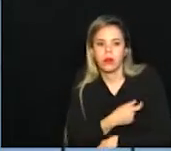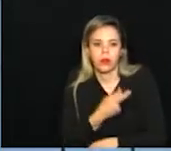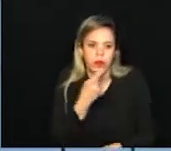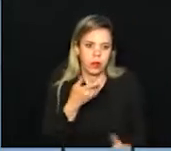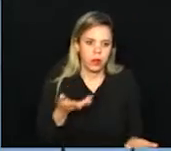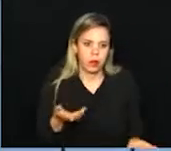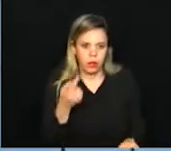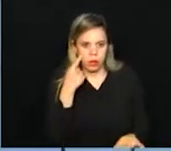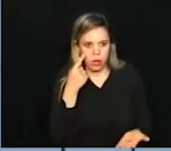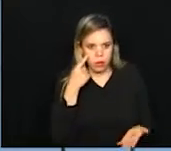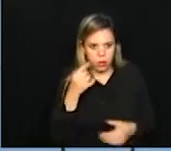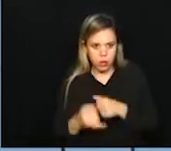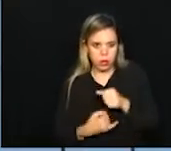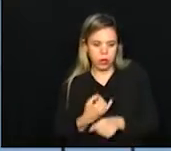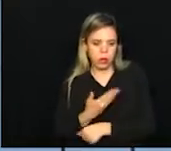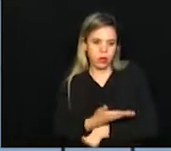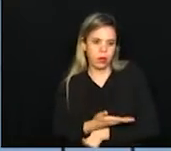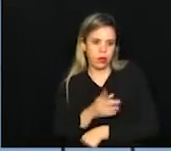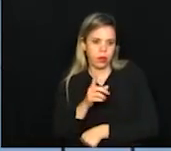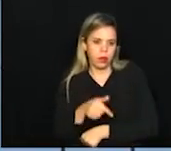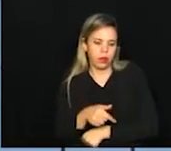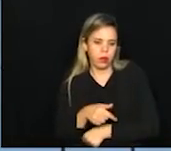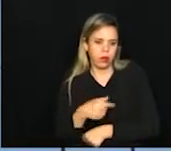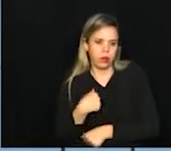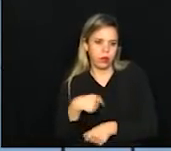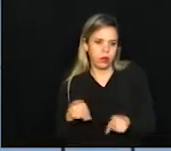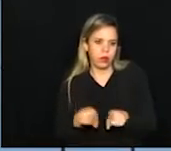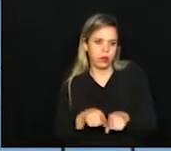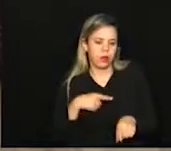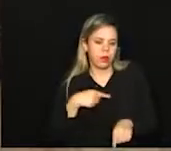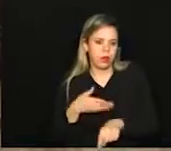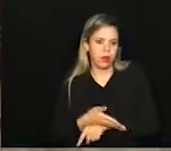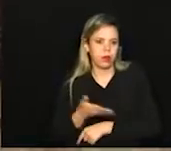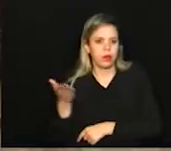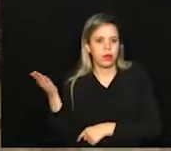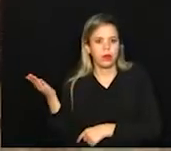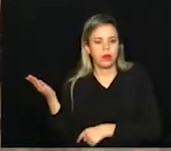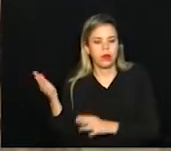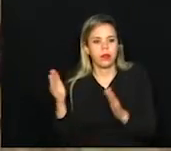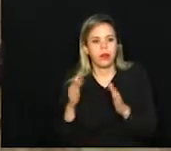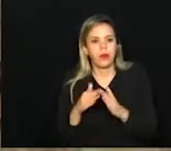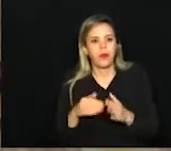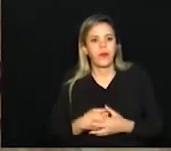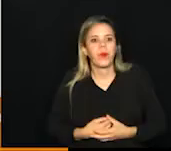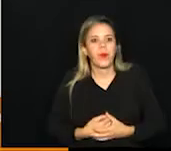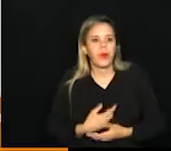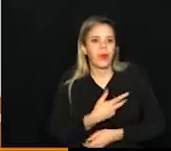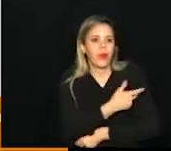acabou de olhar o site, que é esse que você também tem acesso aí na sua casa,